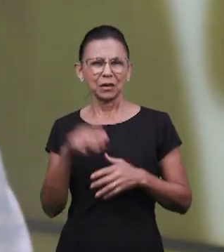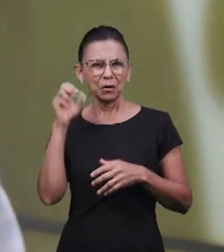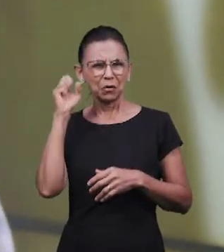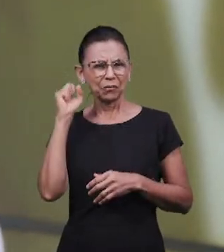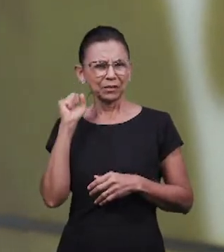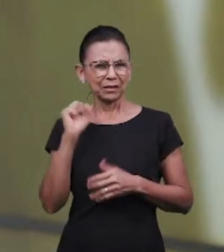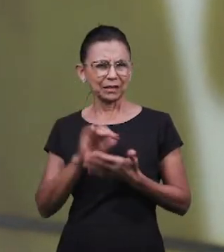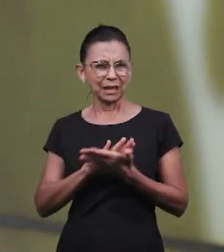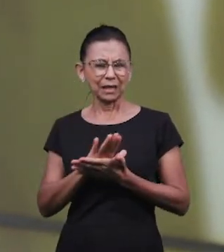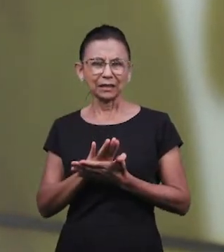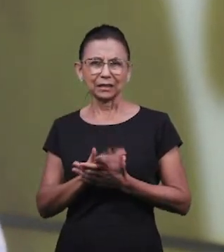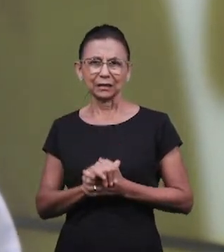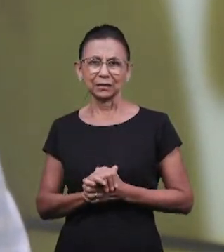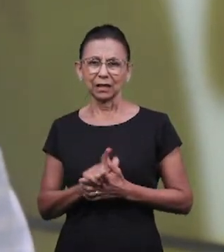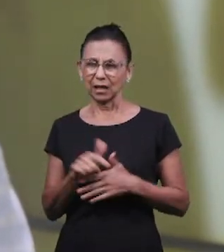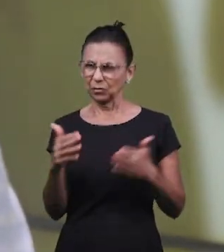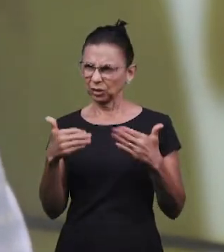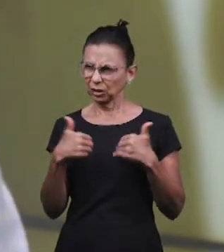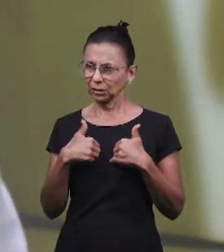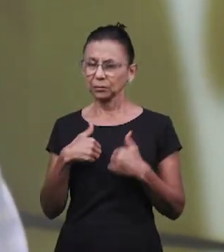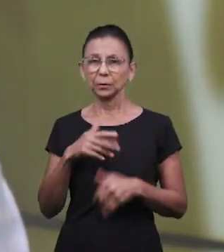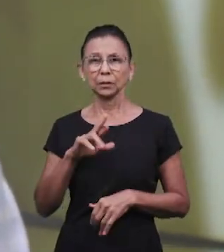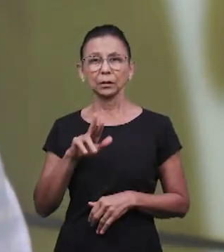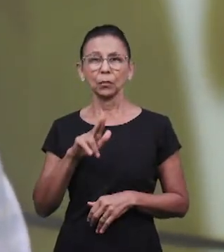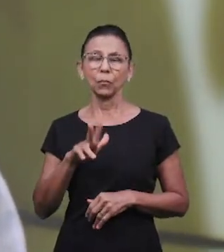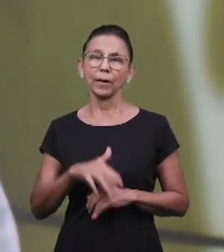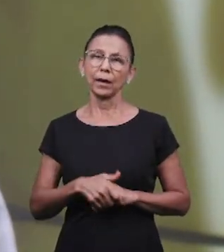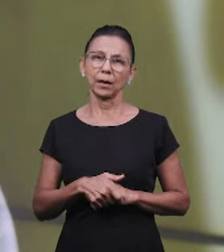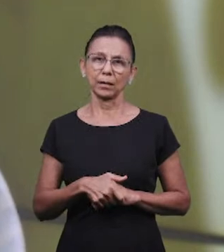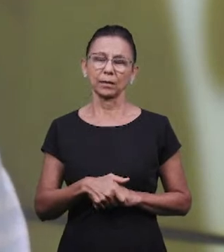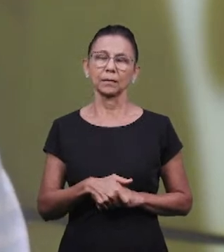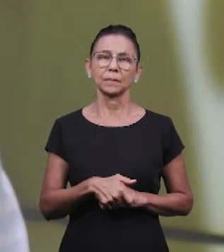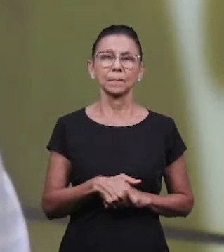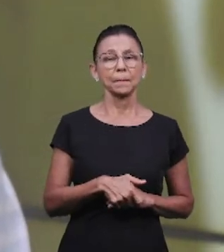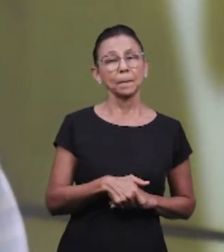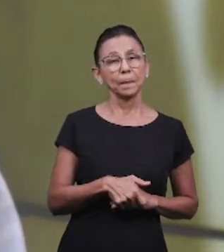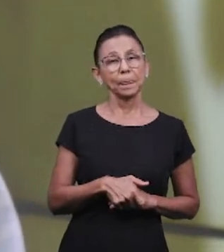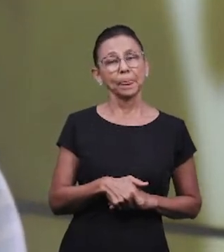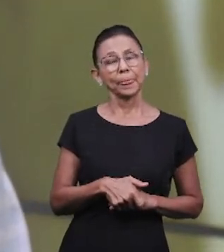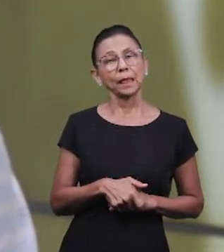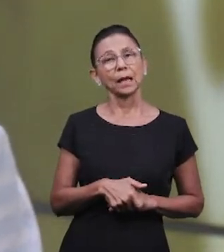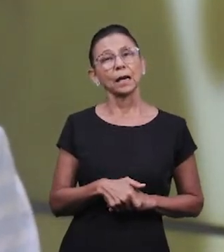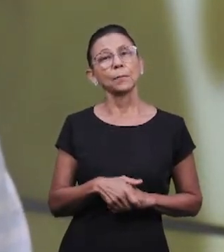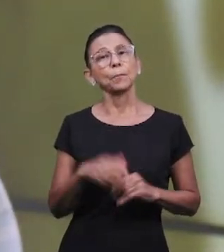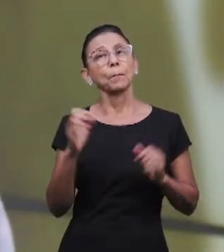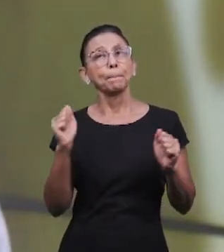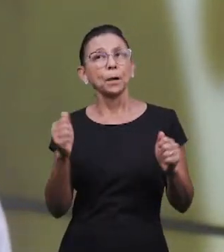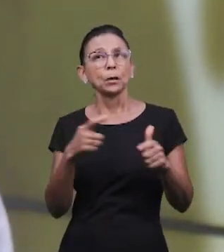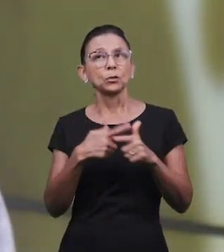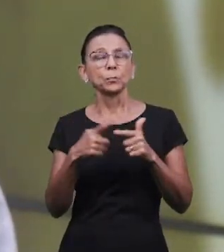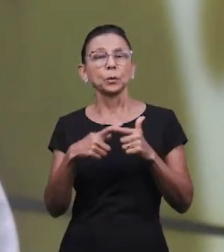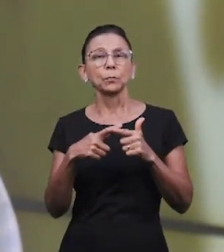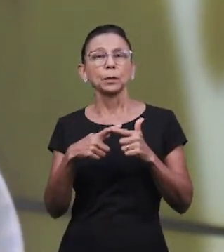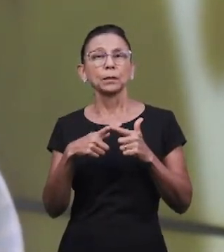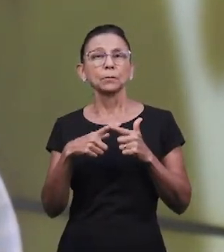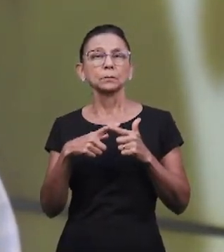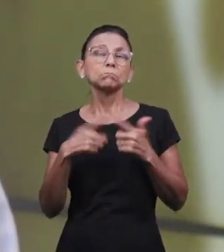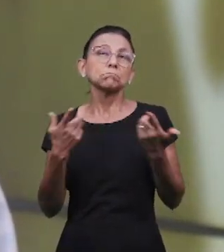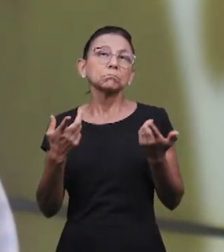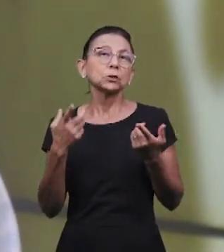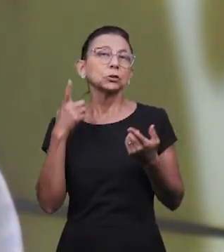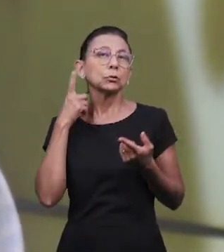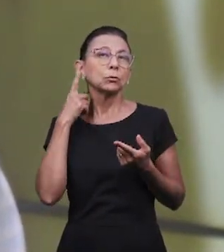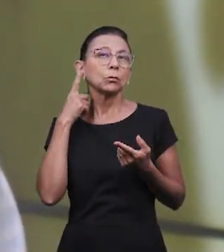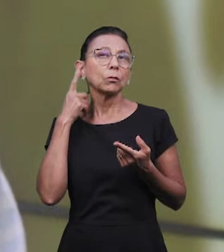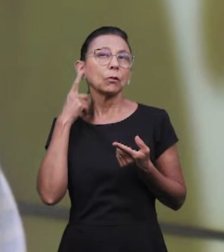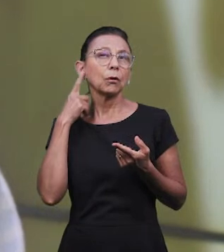tudo, não tá ouvindo é autismo. Não. Tem que descartar todas as outras questões, ver se é um problema auditivo, ver se é um problema... qualquer outra